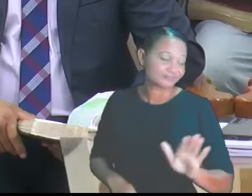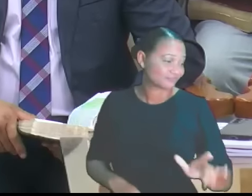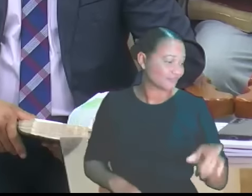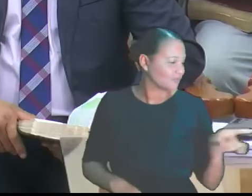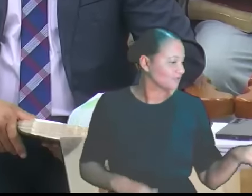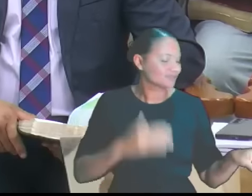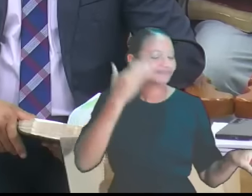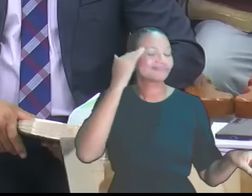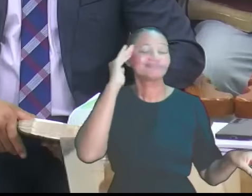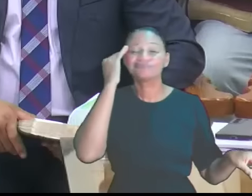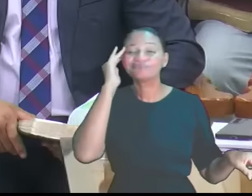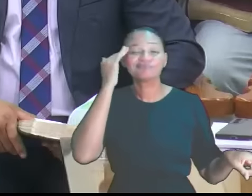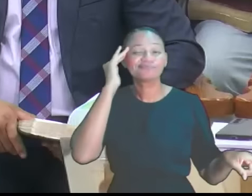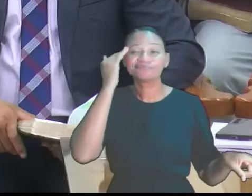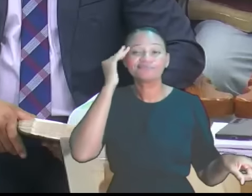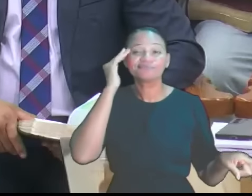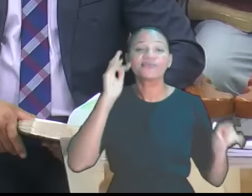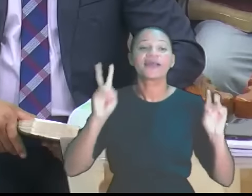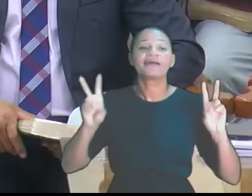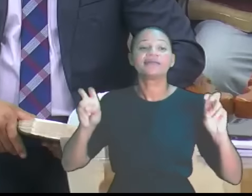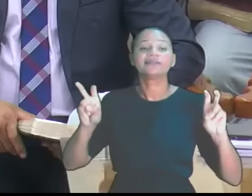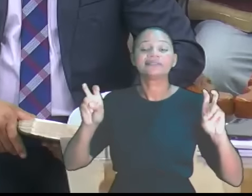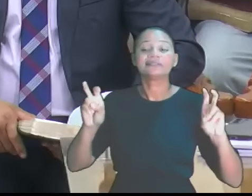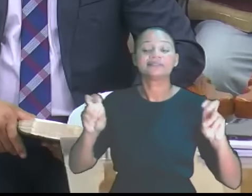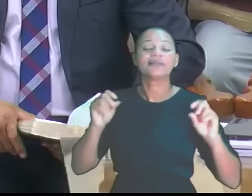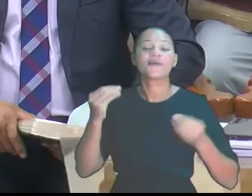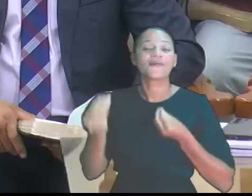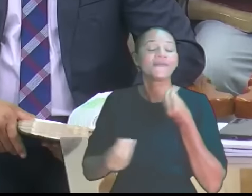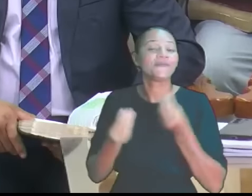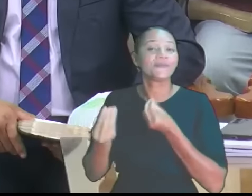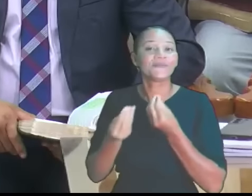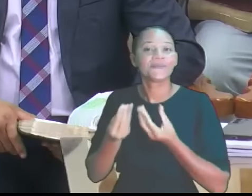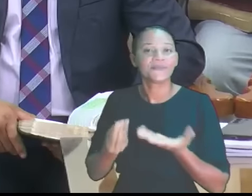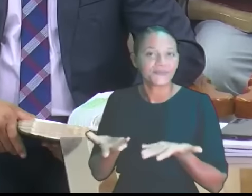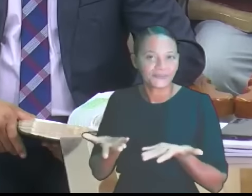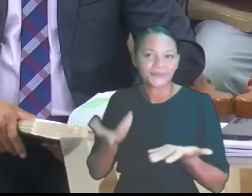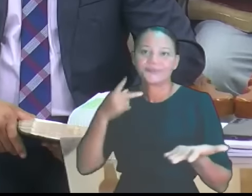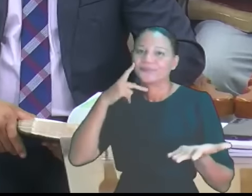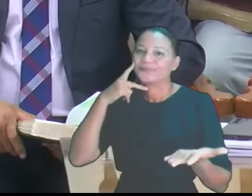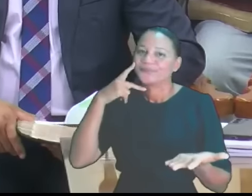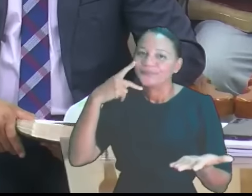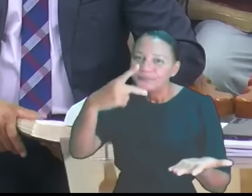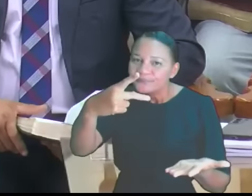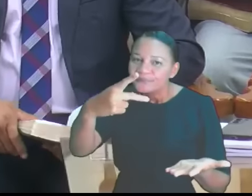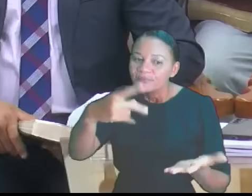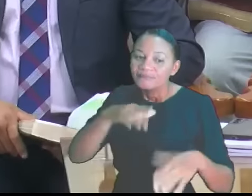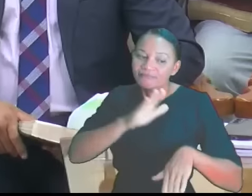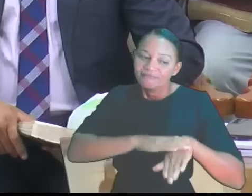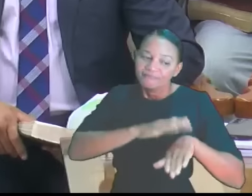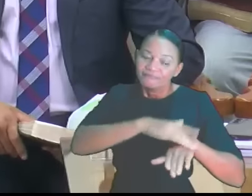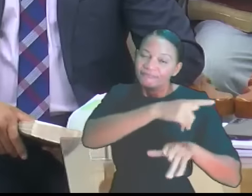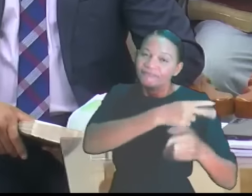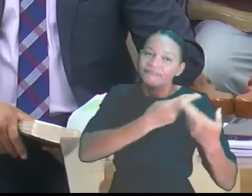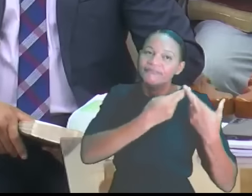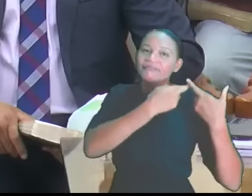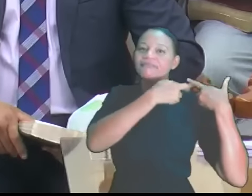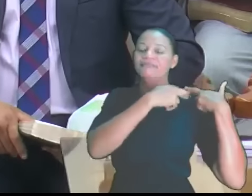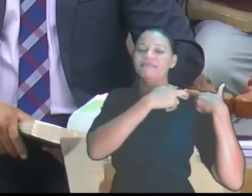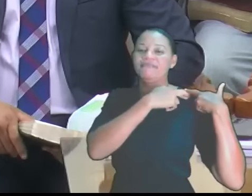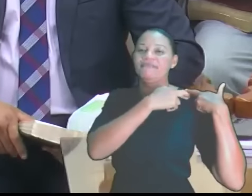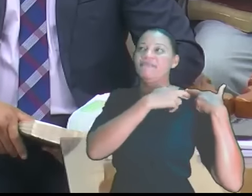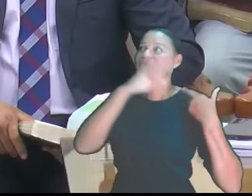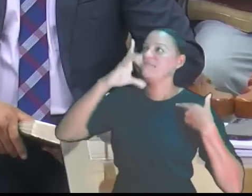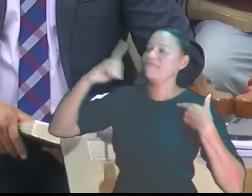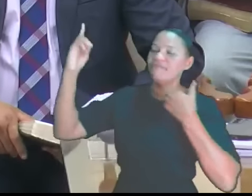problema é que você não entendeu o aspecto da promessa. Você precisava ter cumprido a sua parte para que